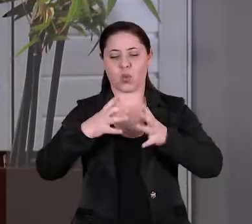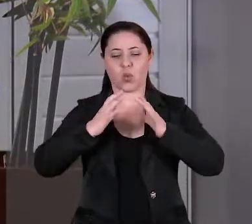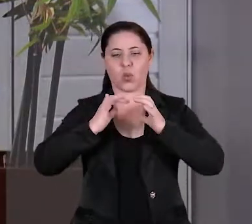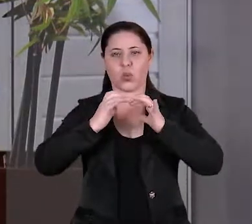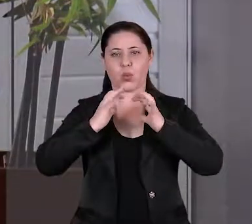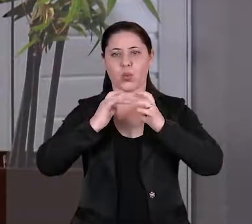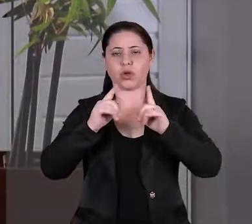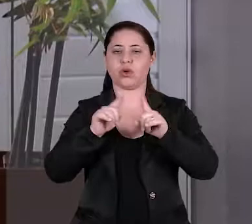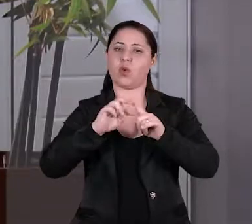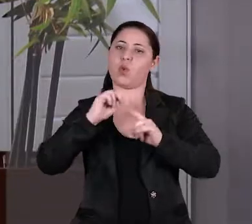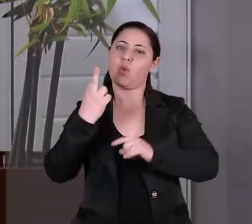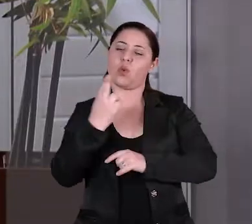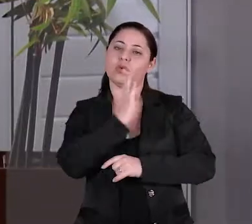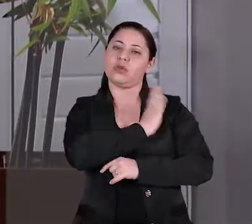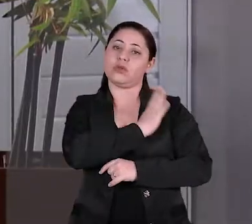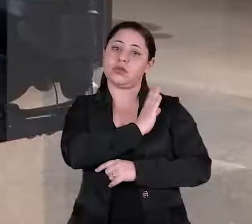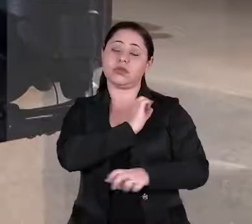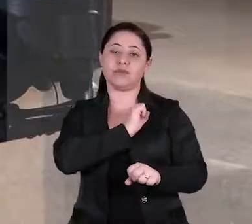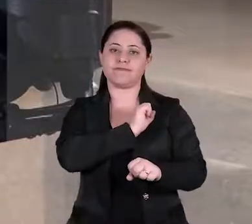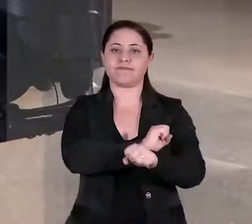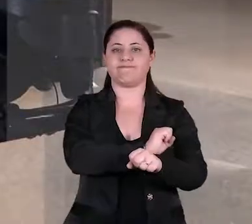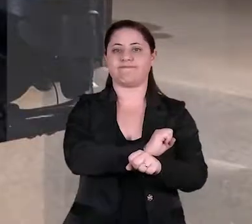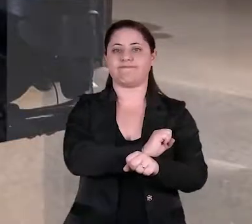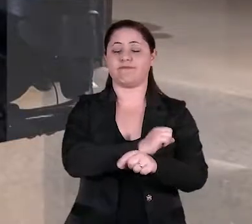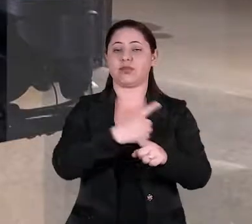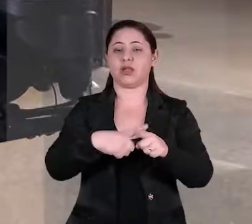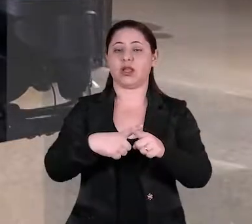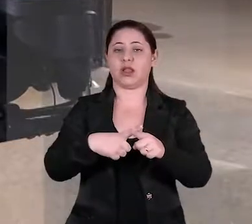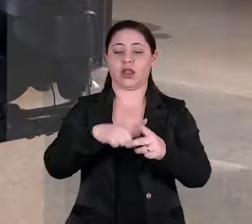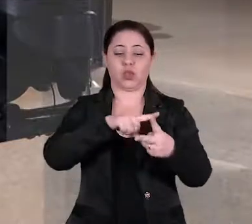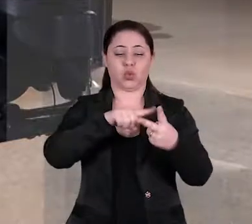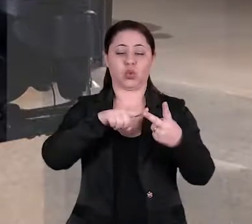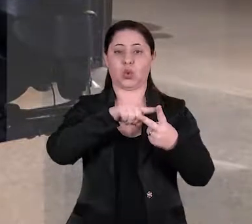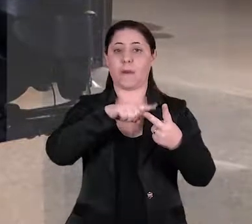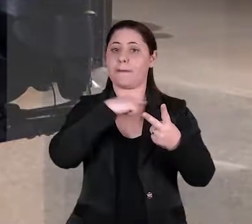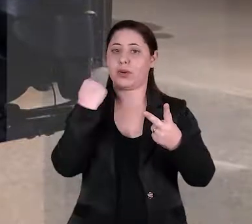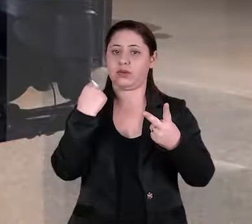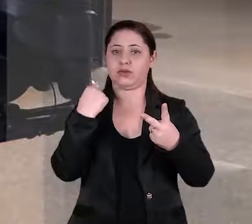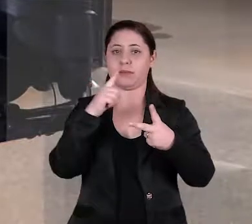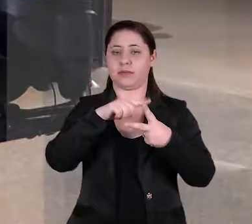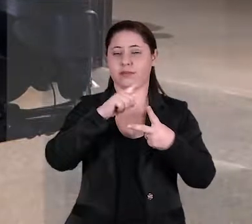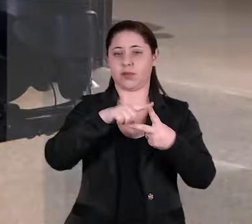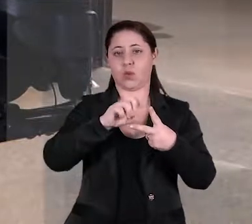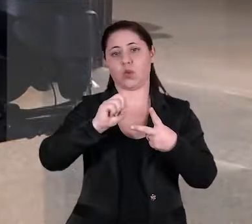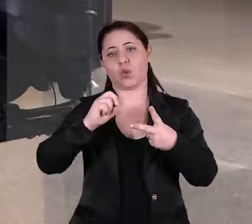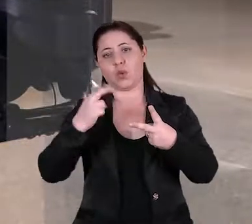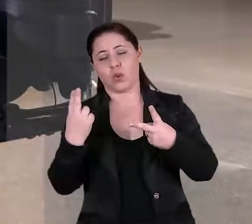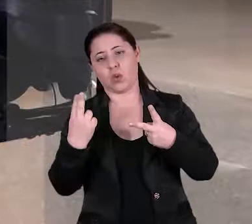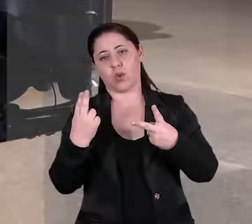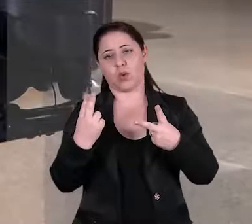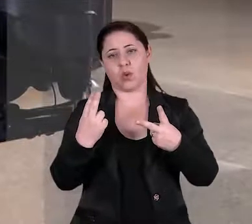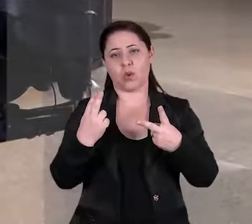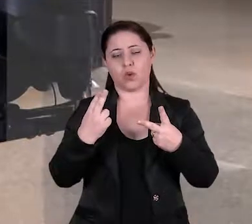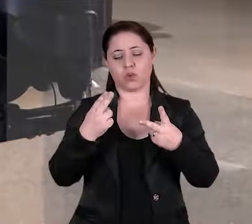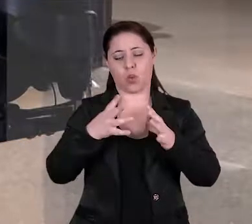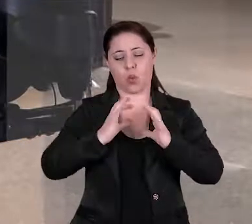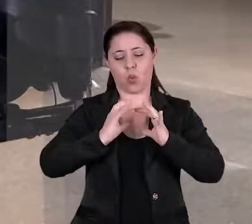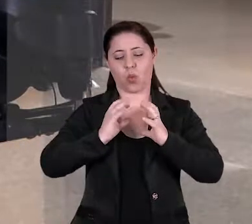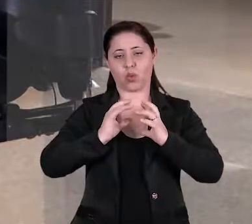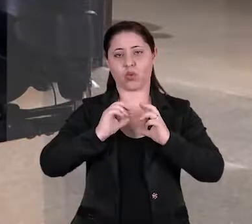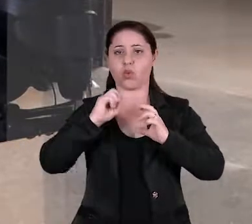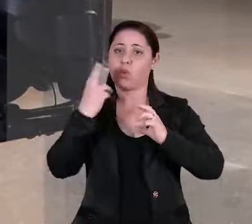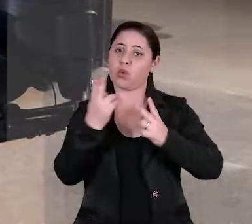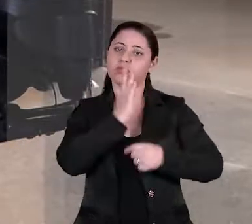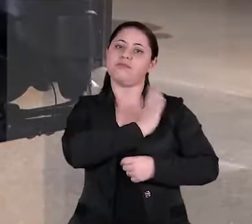morte encefálica ou do coração parado. Eu costumo dizer que a morte ela tem dois tipos de morte. A gente morre